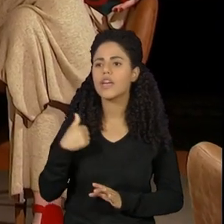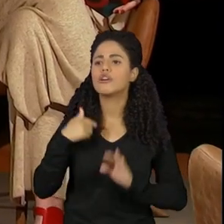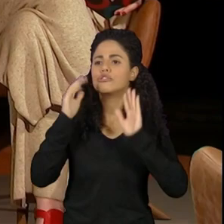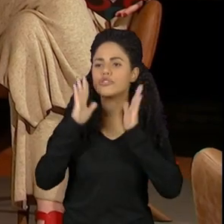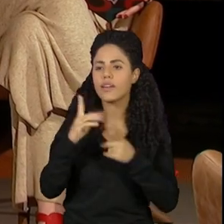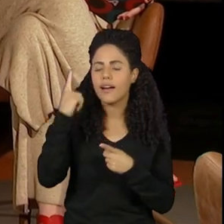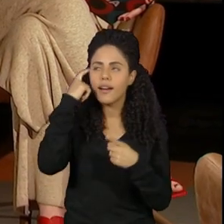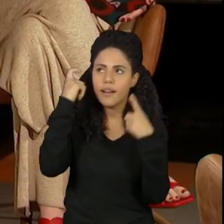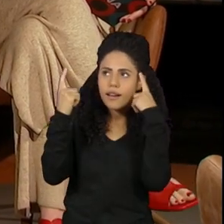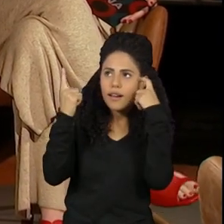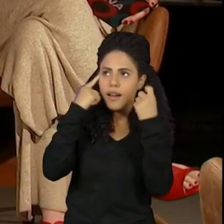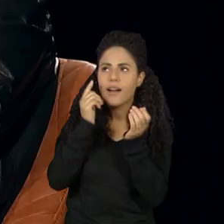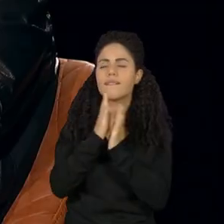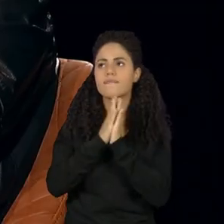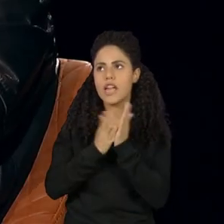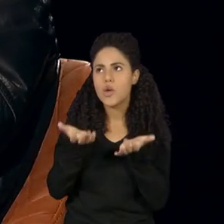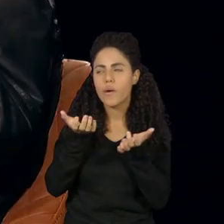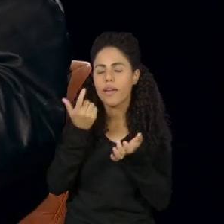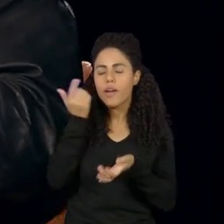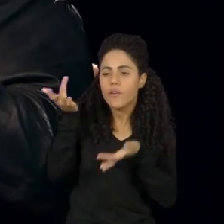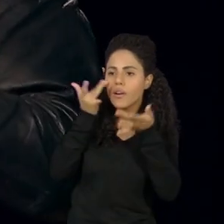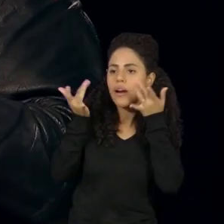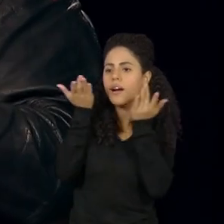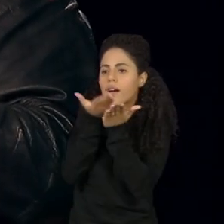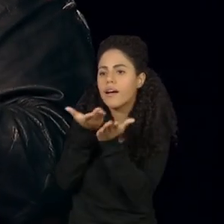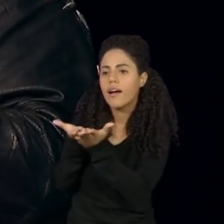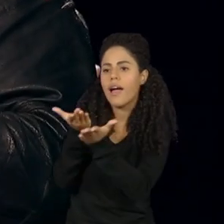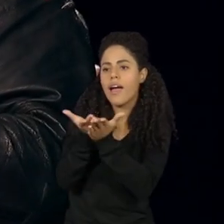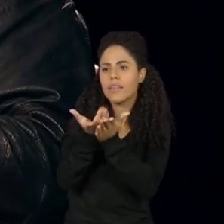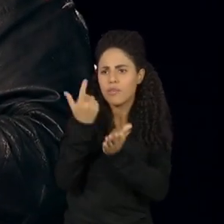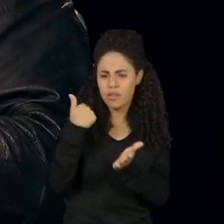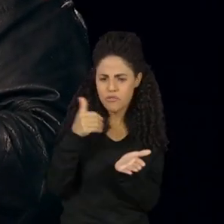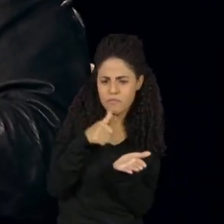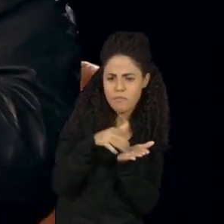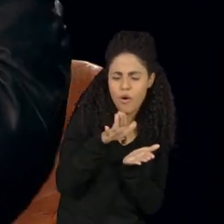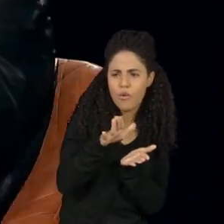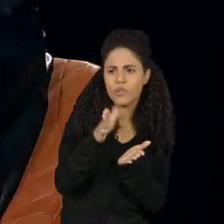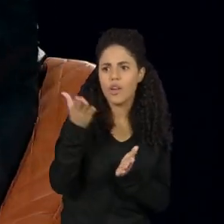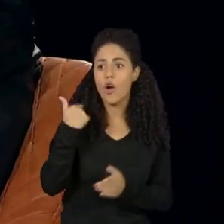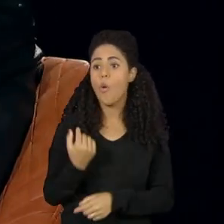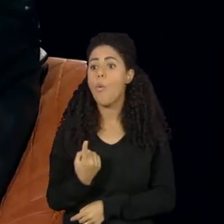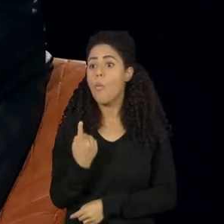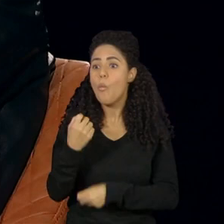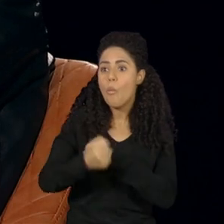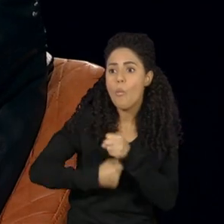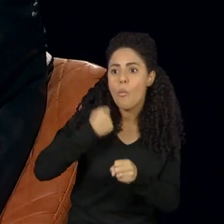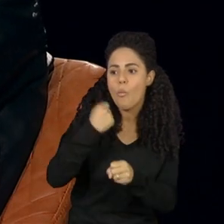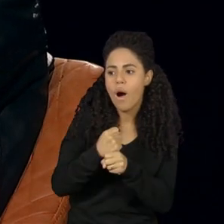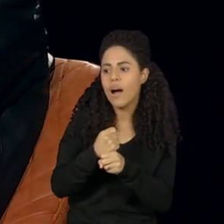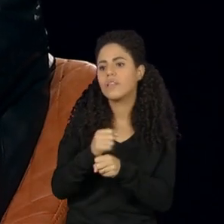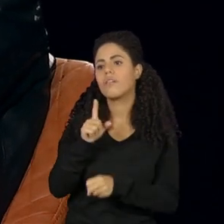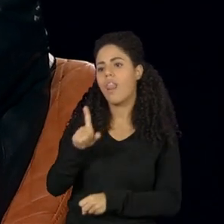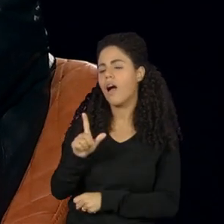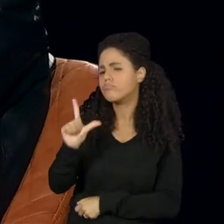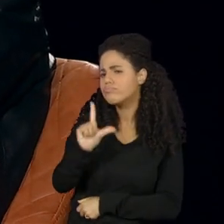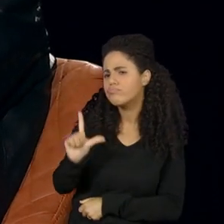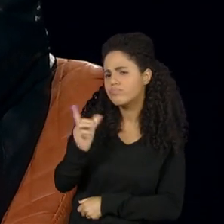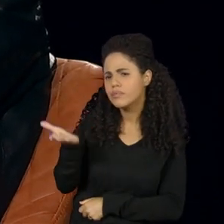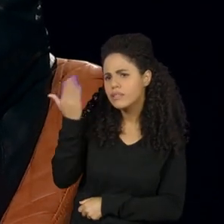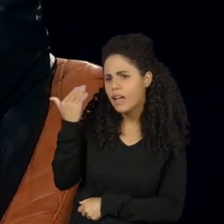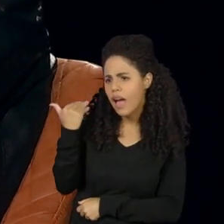tinha ideia de que eu queria fazer teatro. E aí, quando eu fui expulso de lá, eu fiquei um ano em Londrina ainda, porque era ano de alistamento